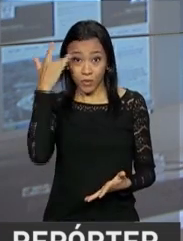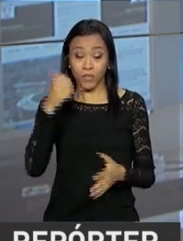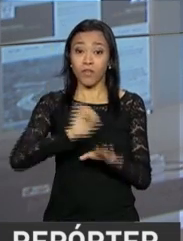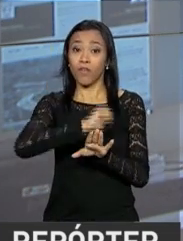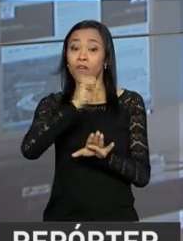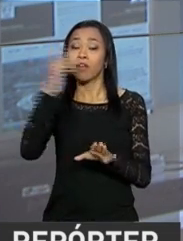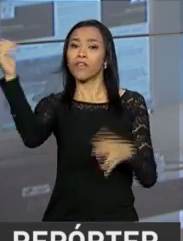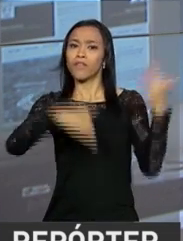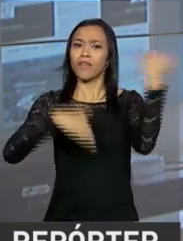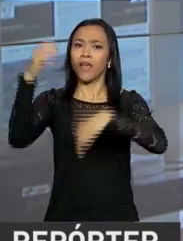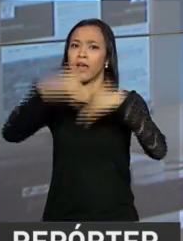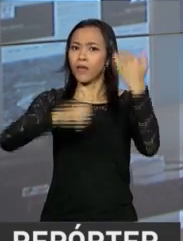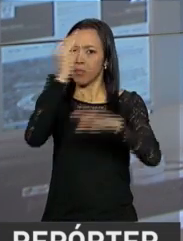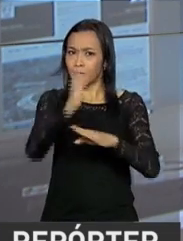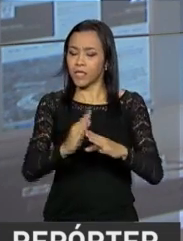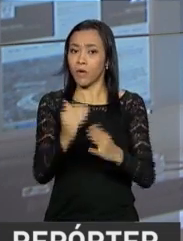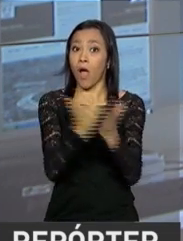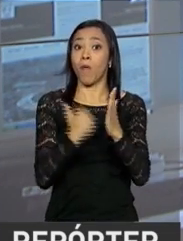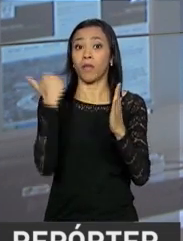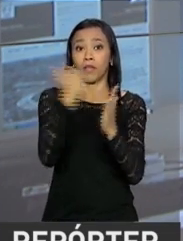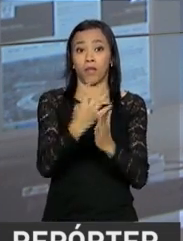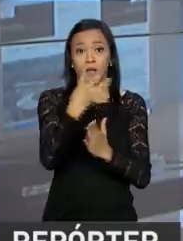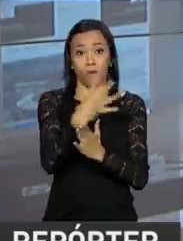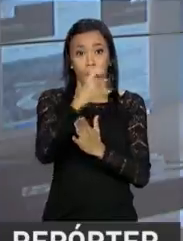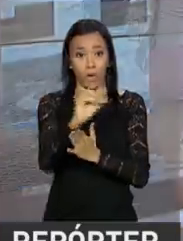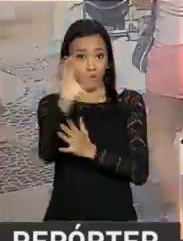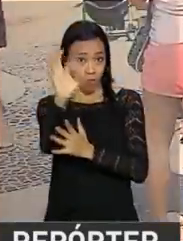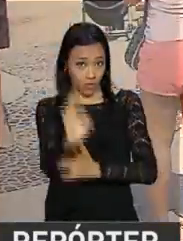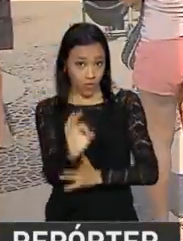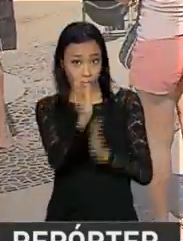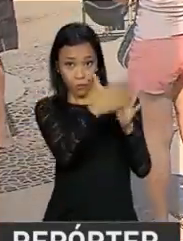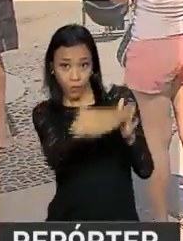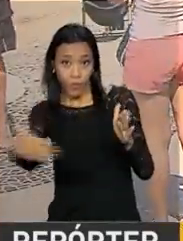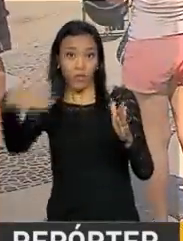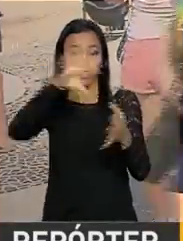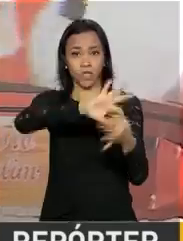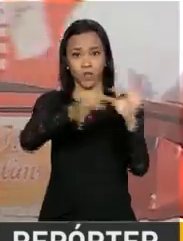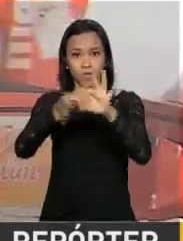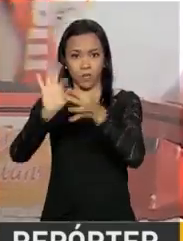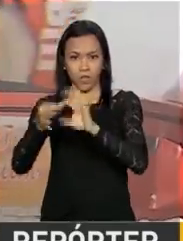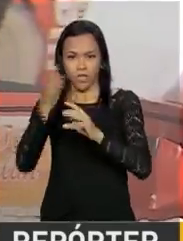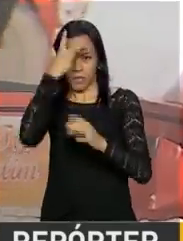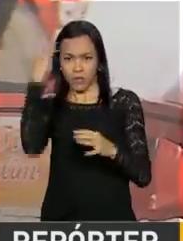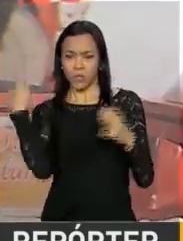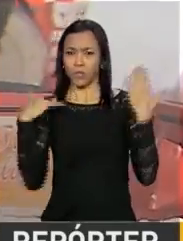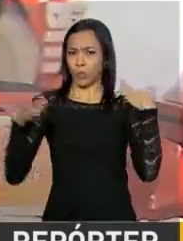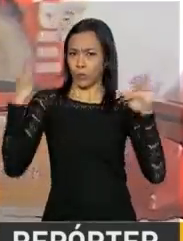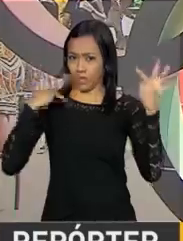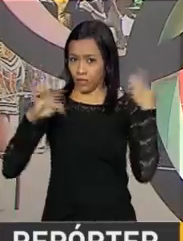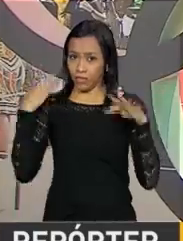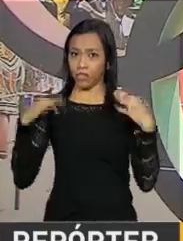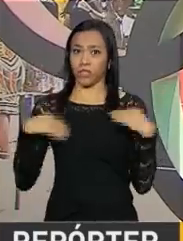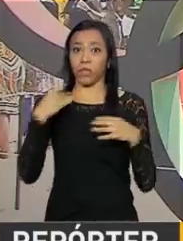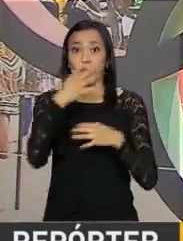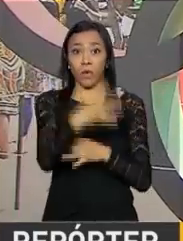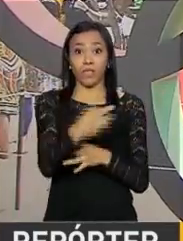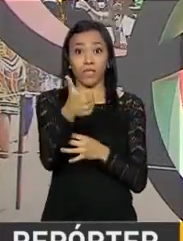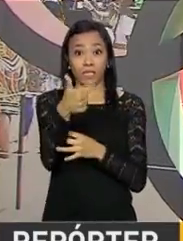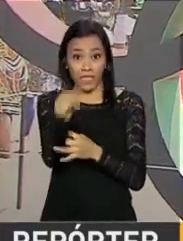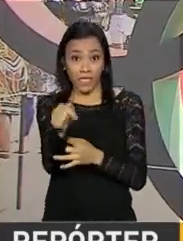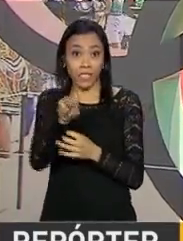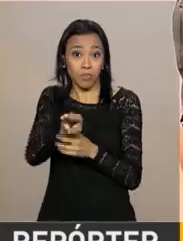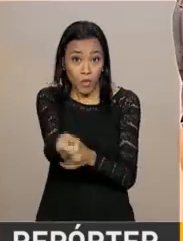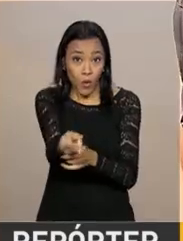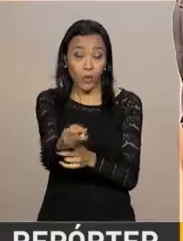aumentaram 40% durante as Olimpíadas. Os viajantes movimentaram 417 milhões de dólares nos